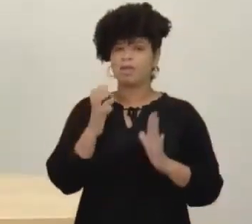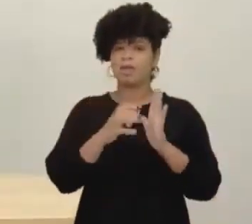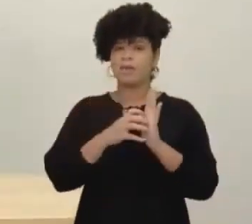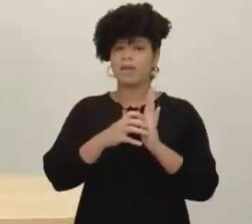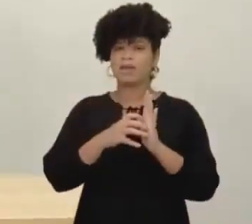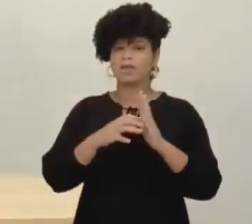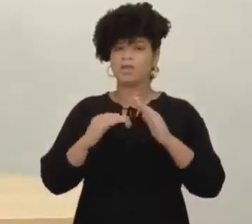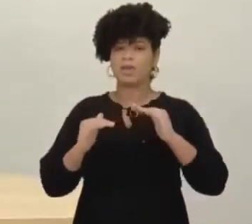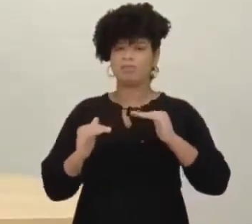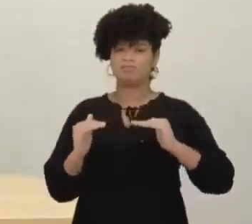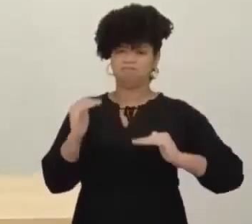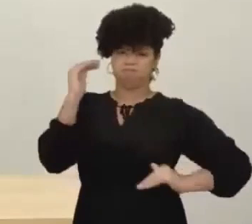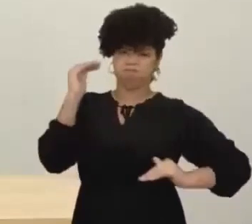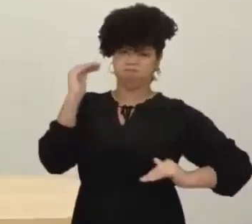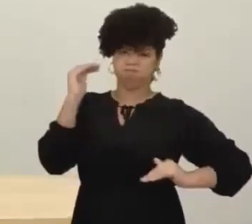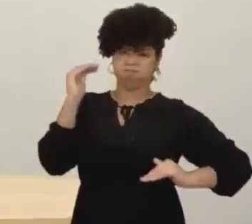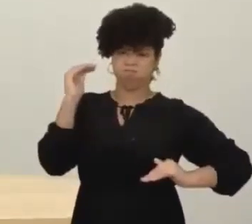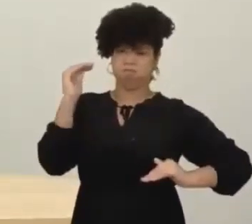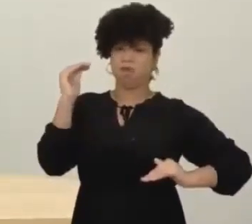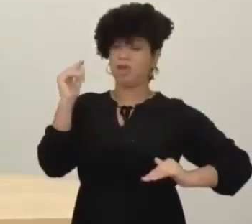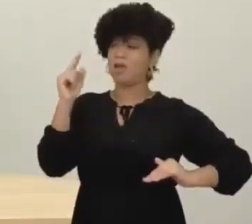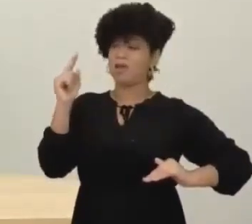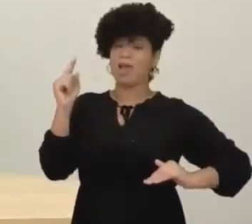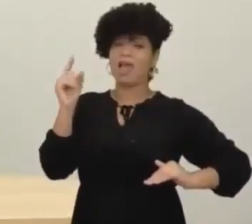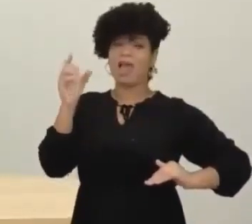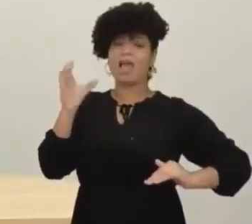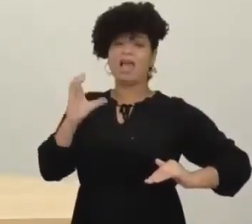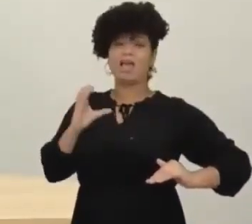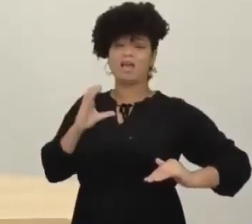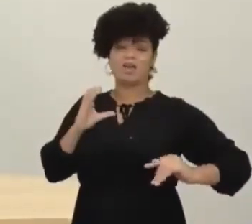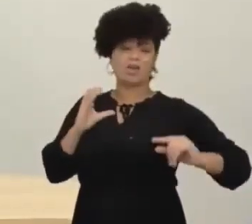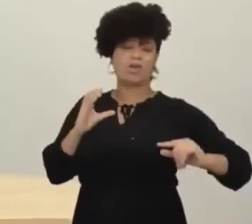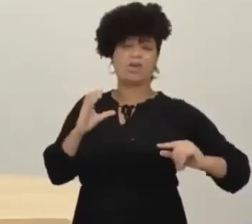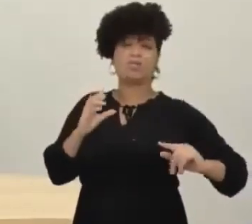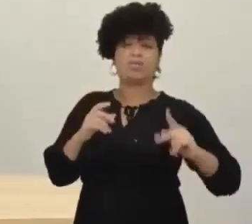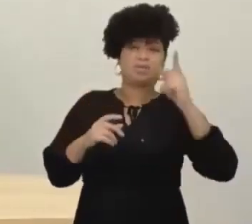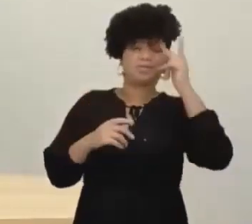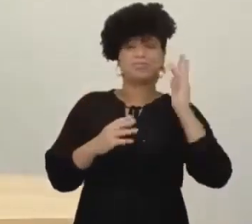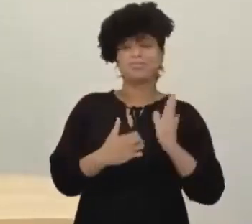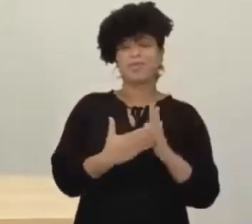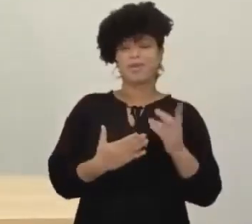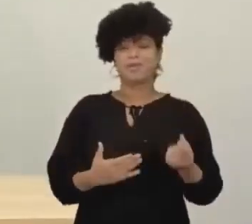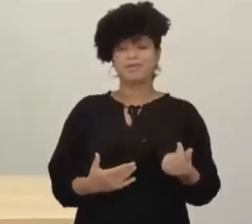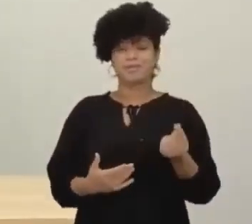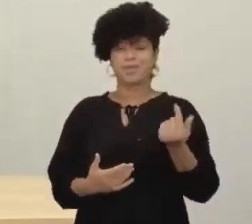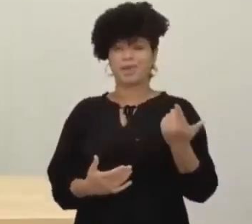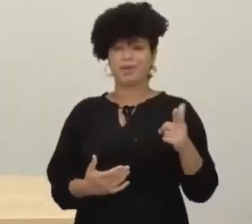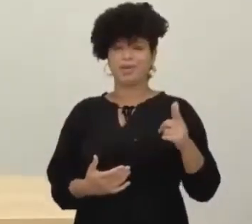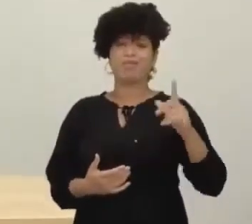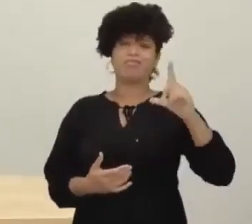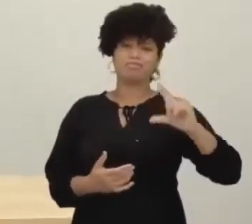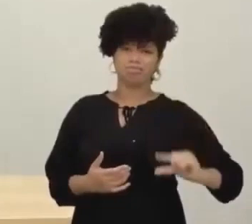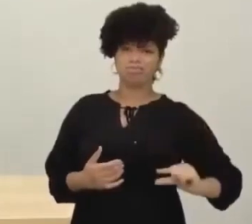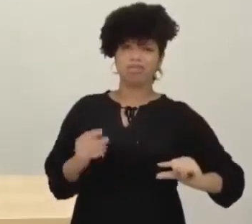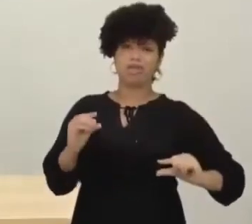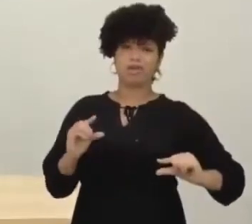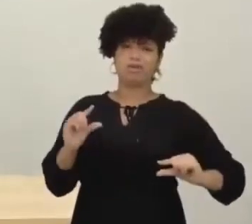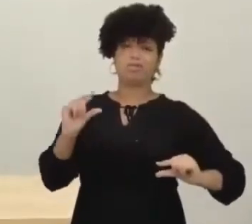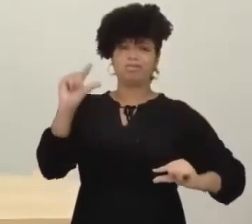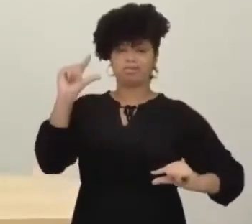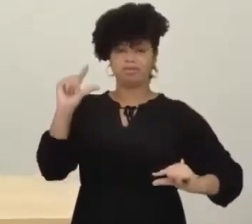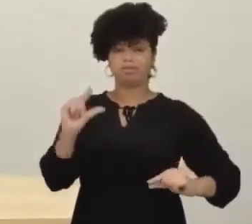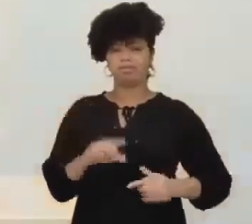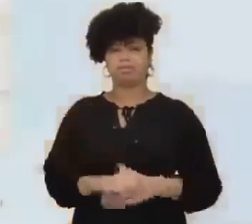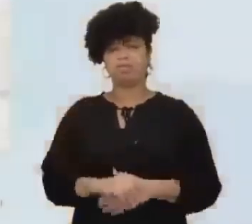desequilíbrio espaçando cada vez mais antes que ganham menos em relação aos que ganham mais agora meu querido John vai mostrar